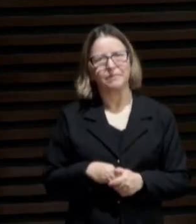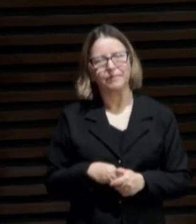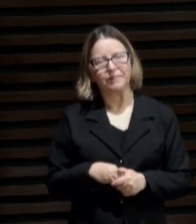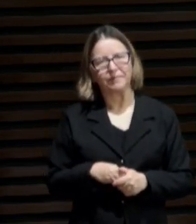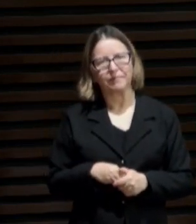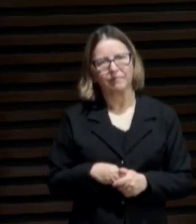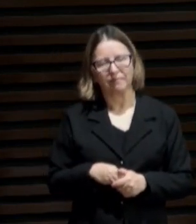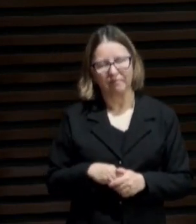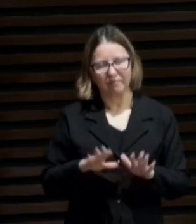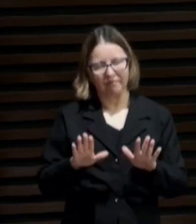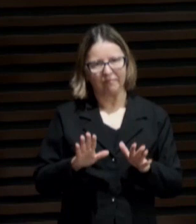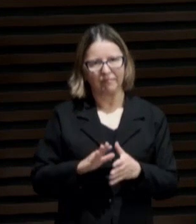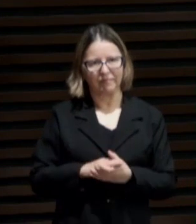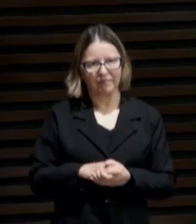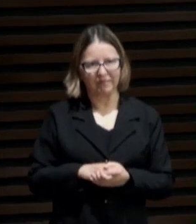Olha só.